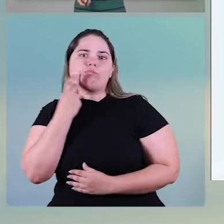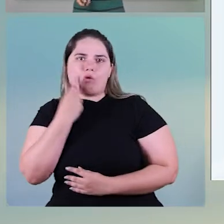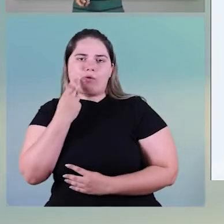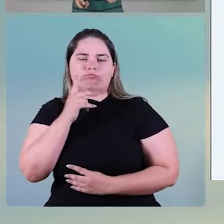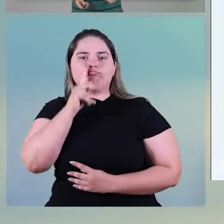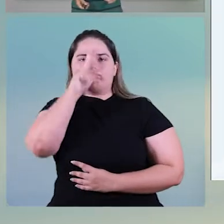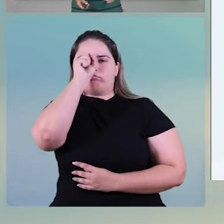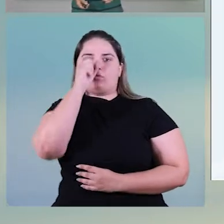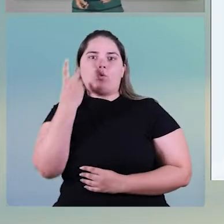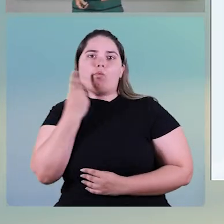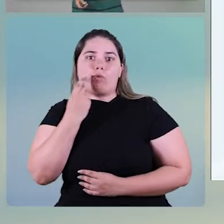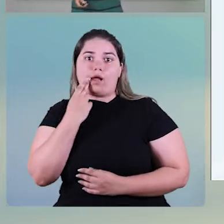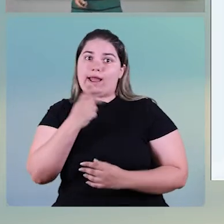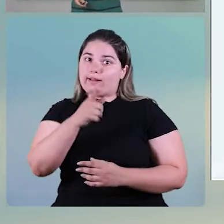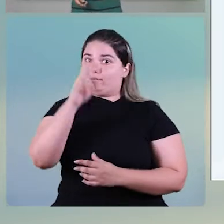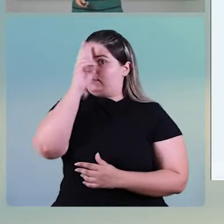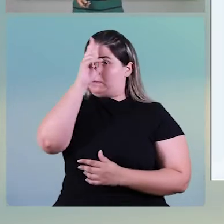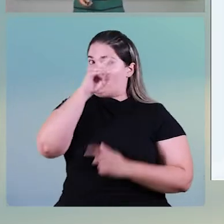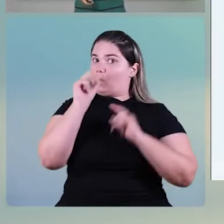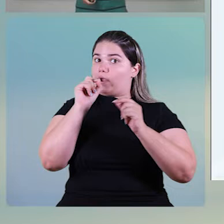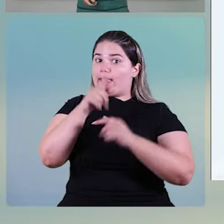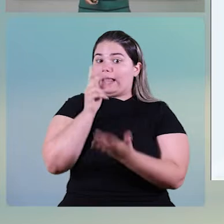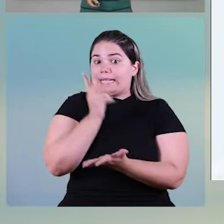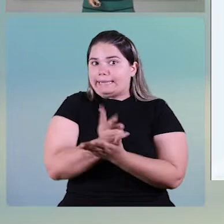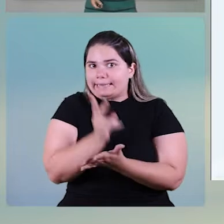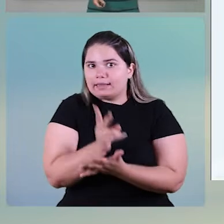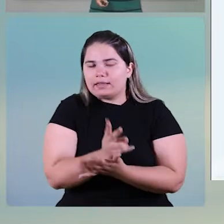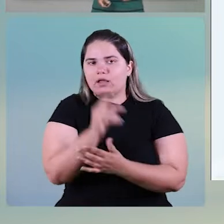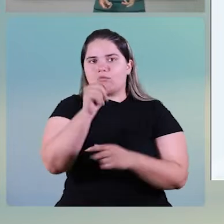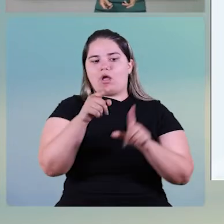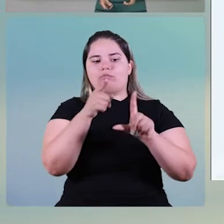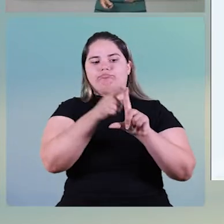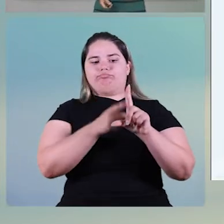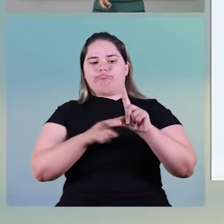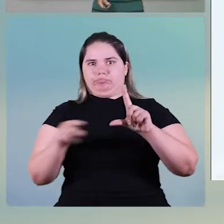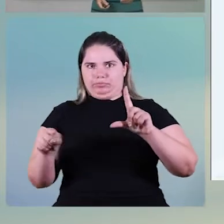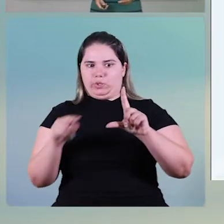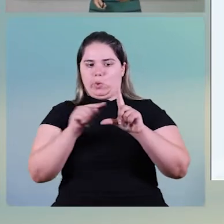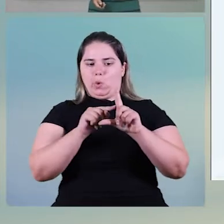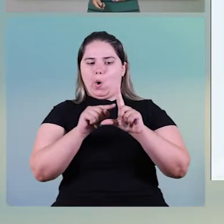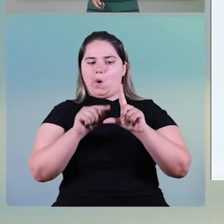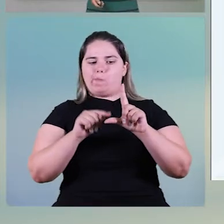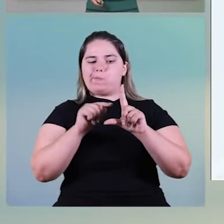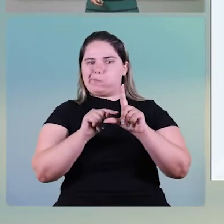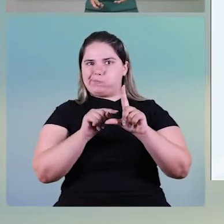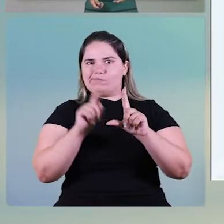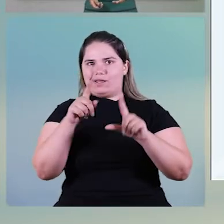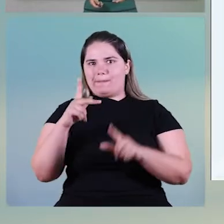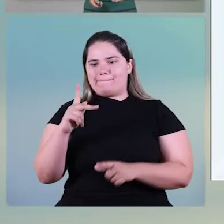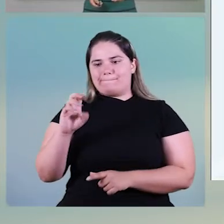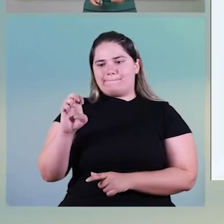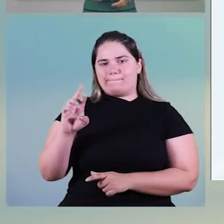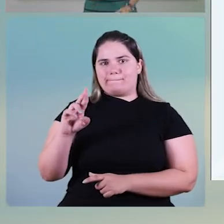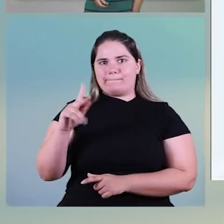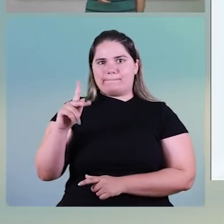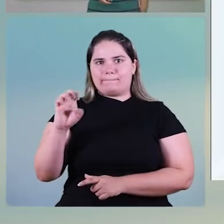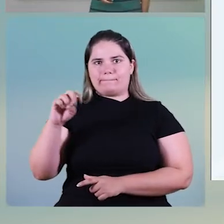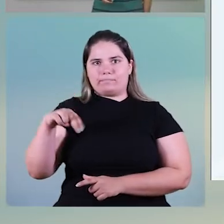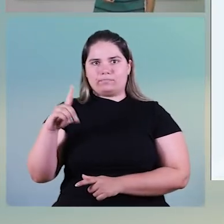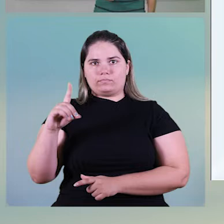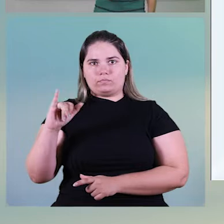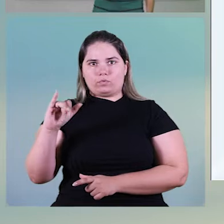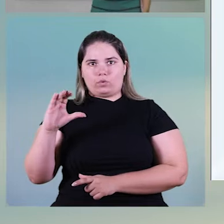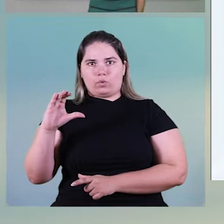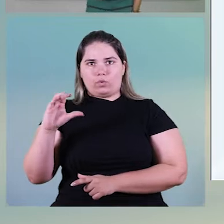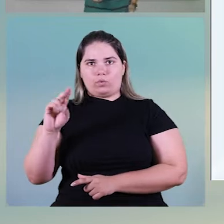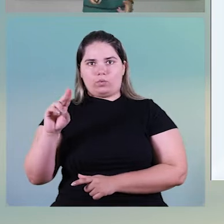força normal, ela é sempre perpendicular à superfície de apoio.